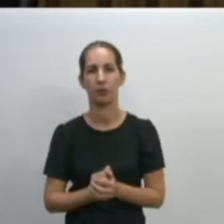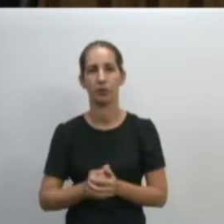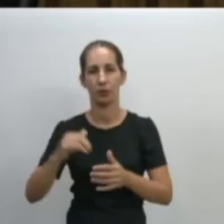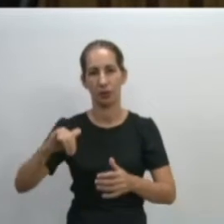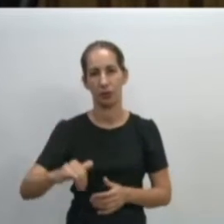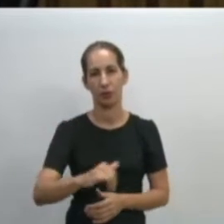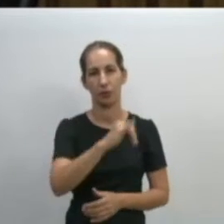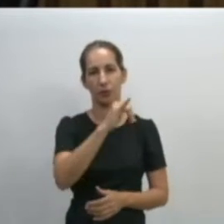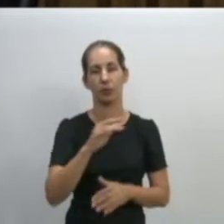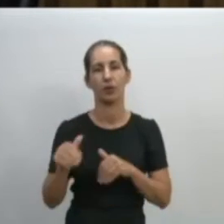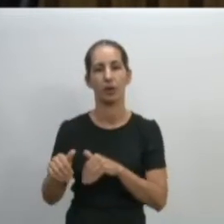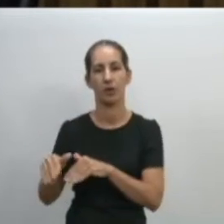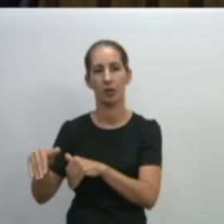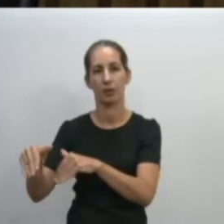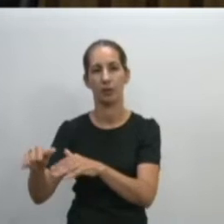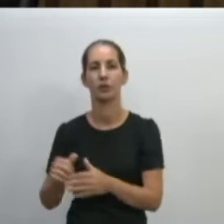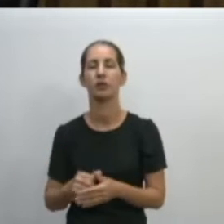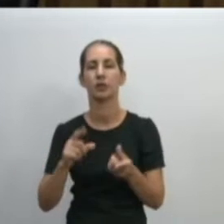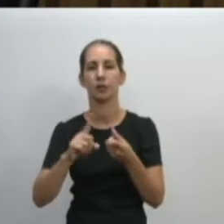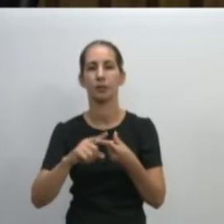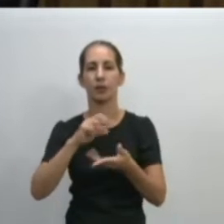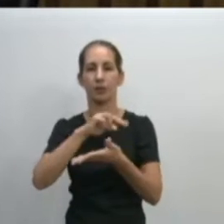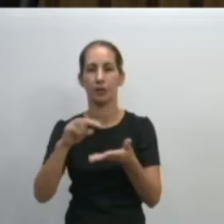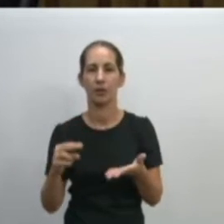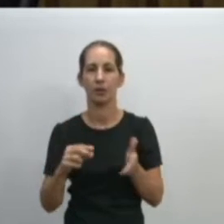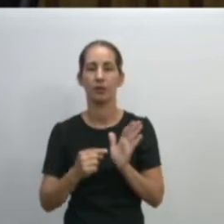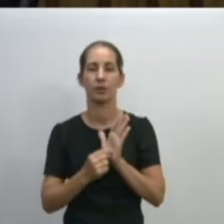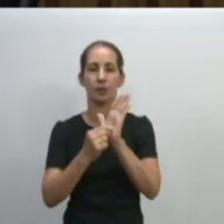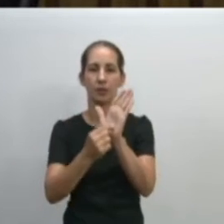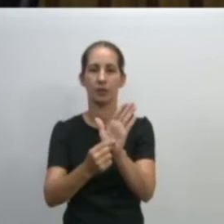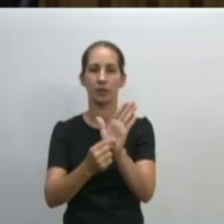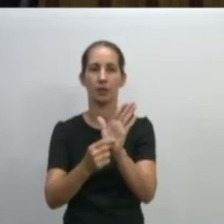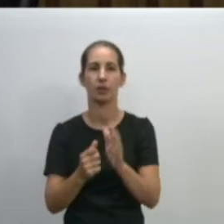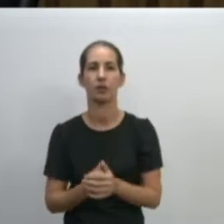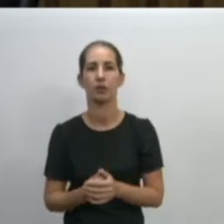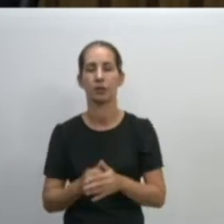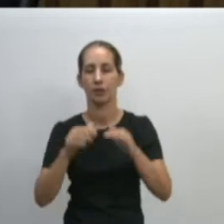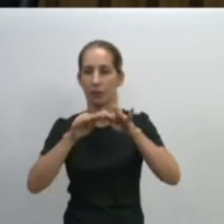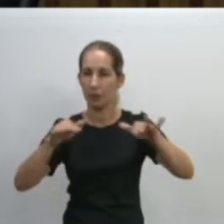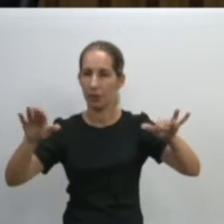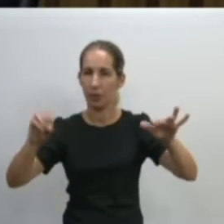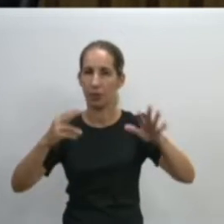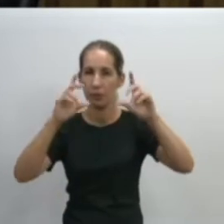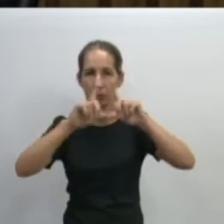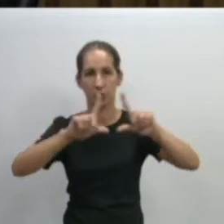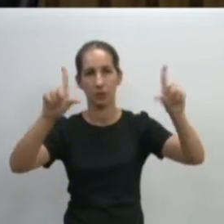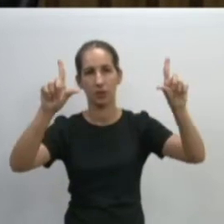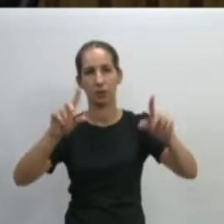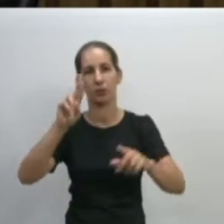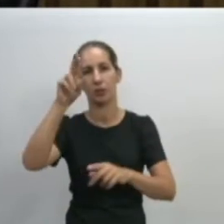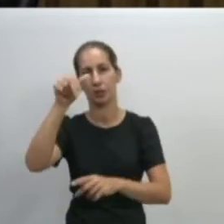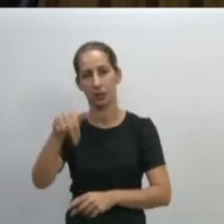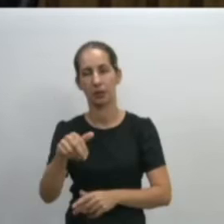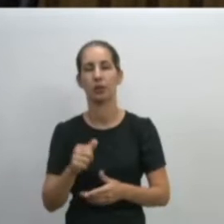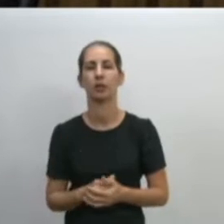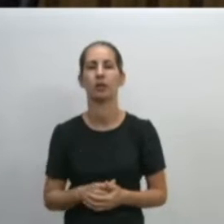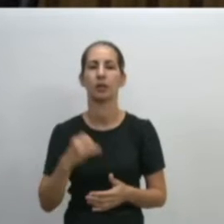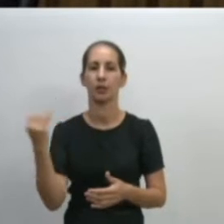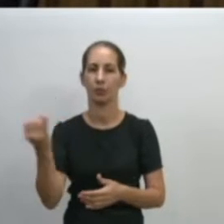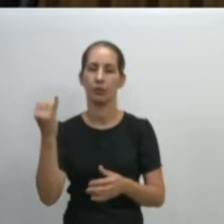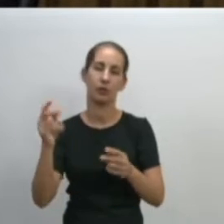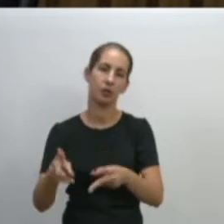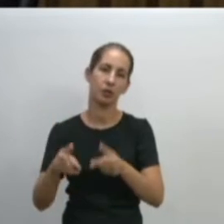Aérea Brasileira. Além das diversas apresentações, seja nos palcos ou no céu da capital potiguar, é